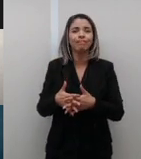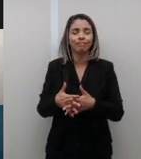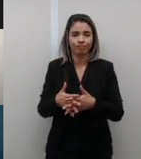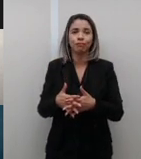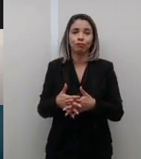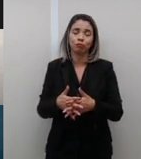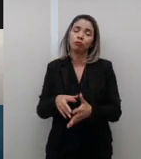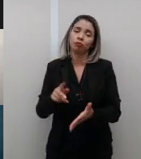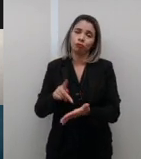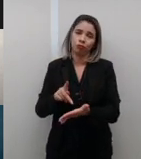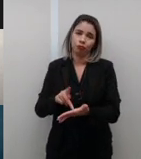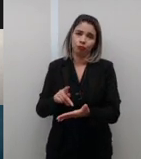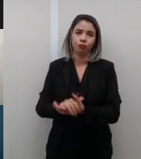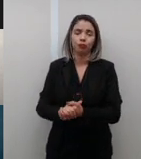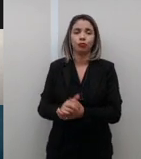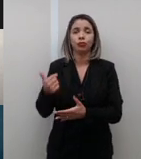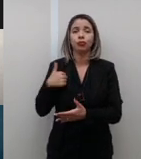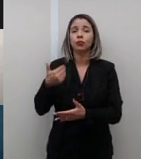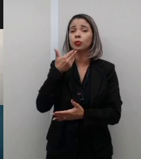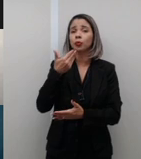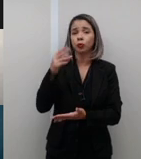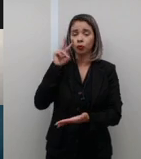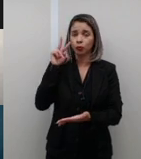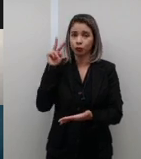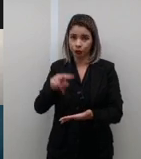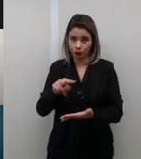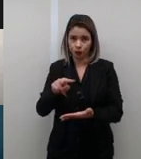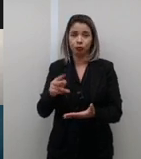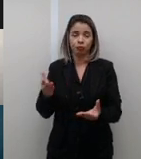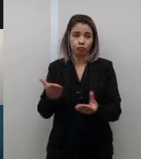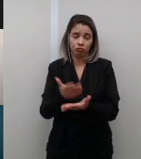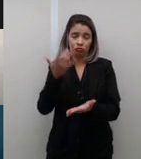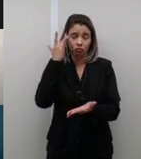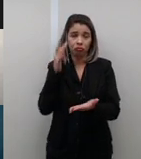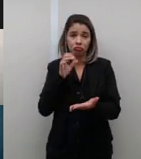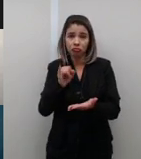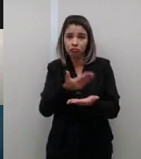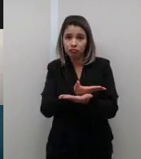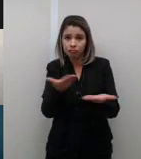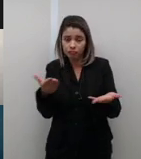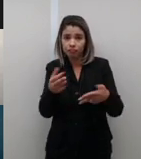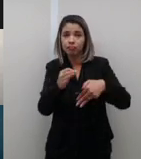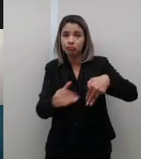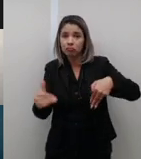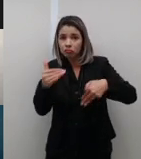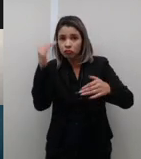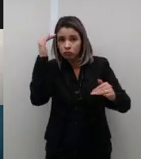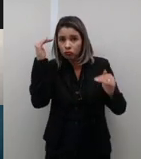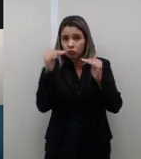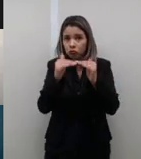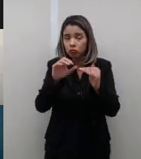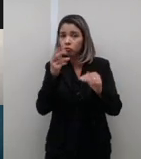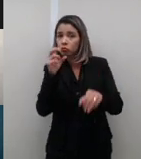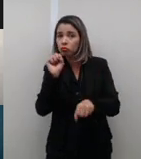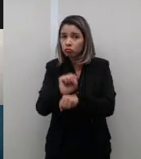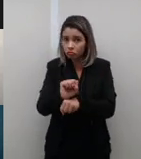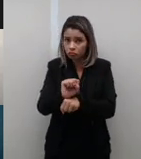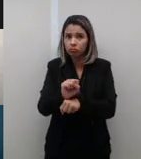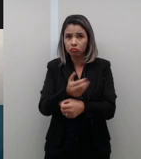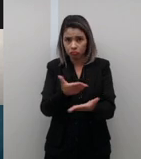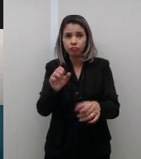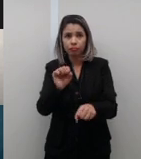de vista antecipado, não sei se algum dos eminentes pares gostaria de se manifestar, ou aguardo. Aguardo? Ministro Cugel